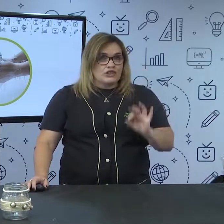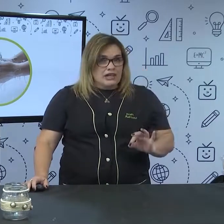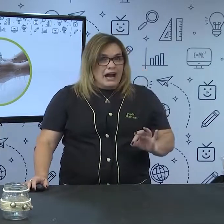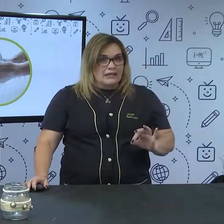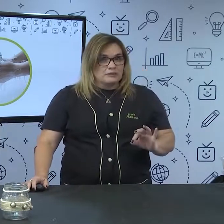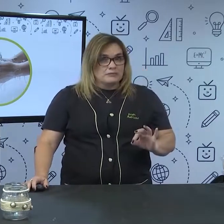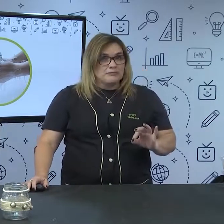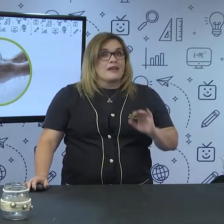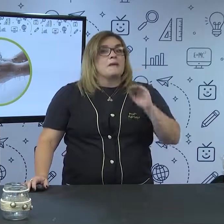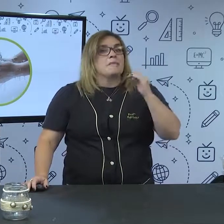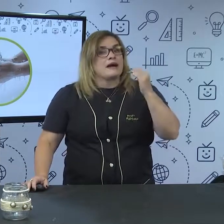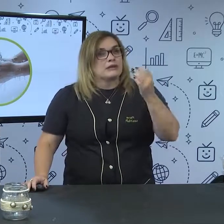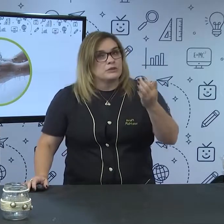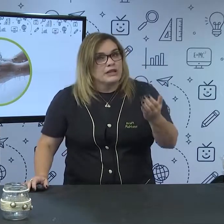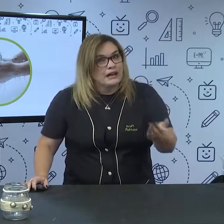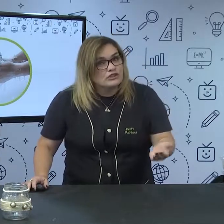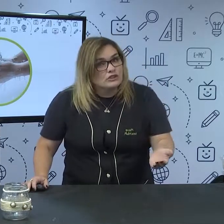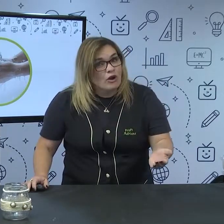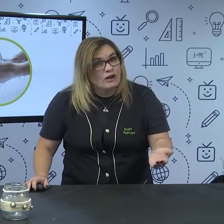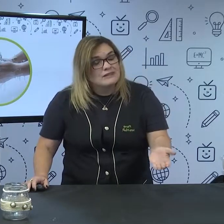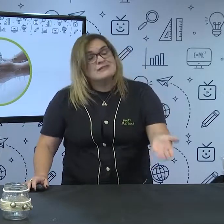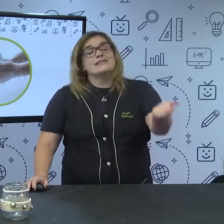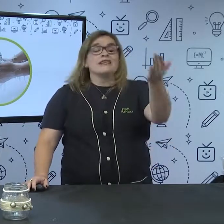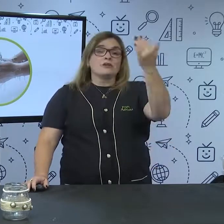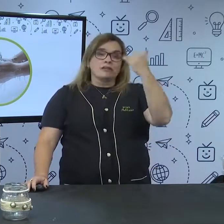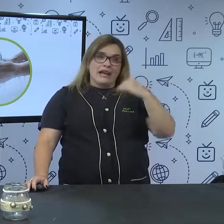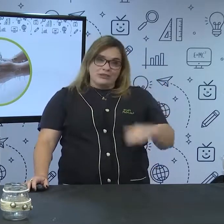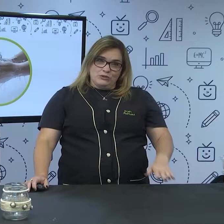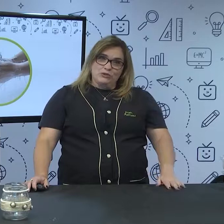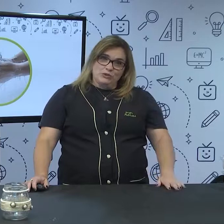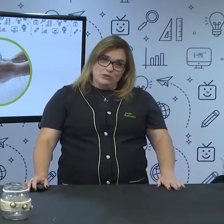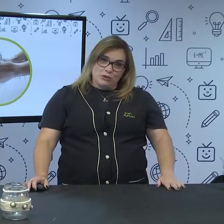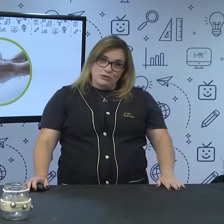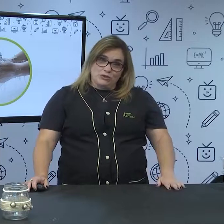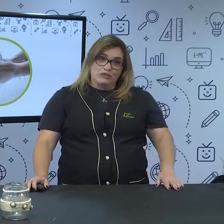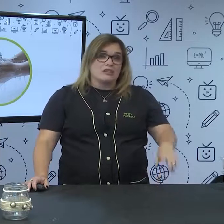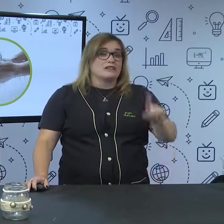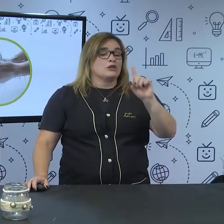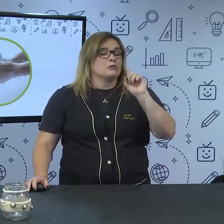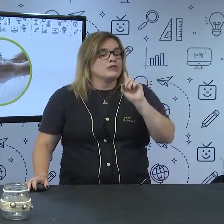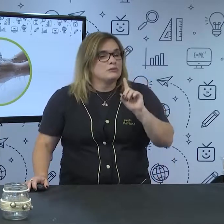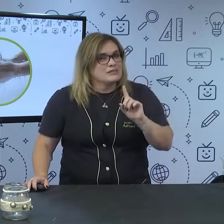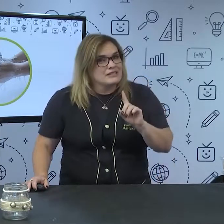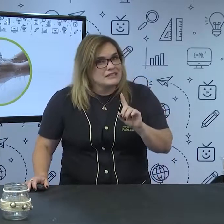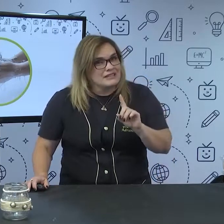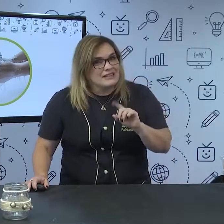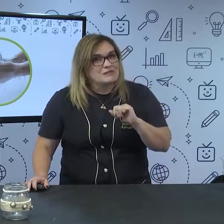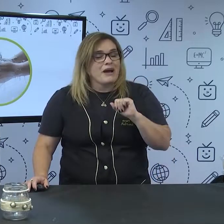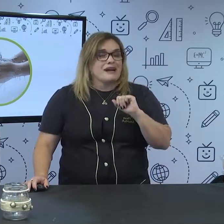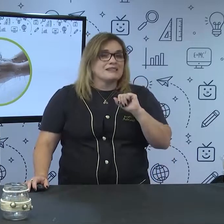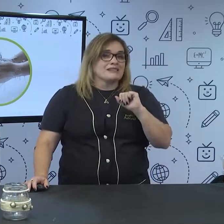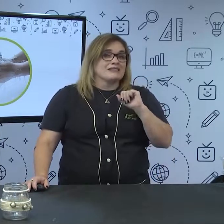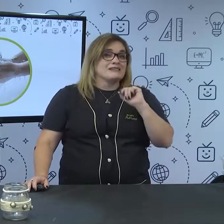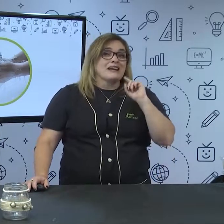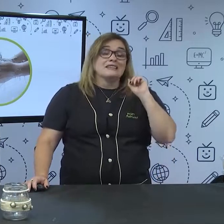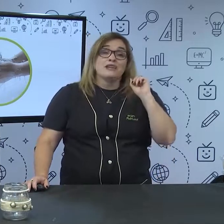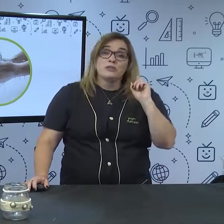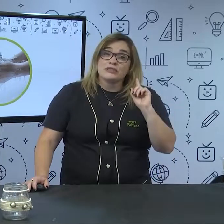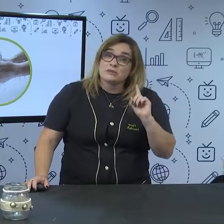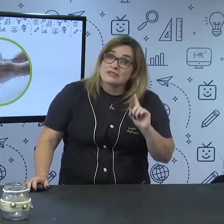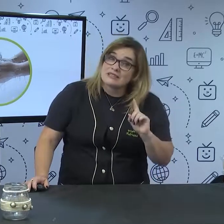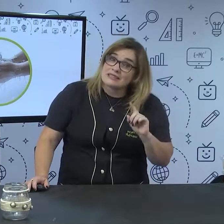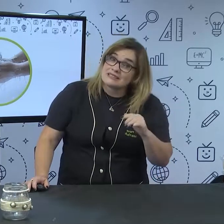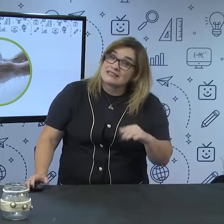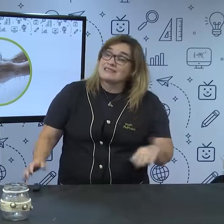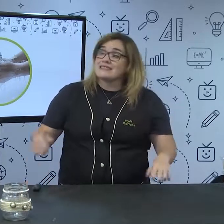ter diário. Para cuidar de nós e cuidar dos outros. Não podemos esquecer as máscaras,